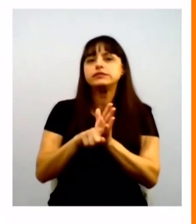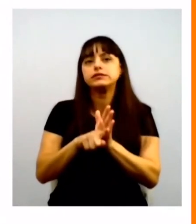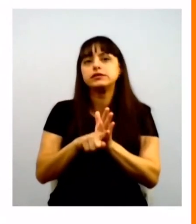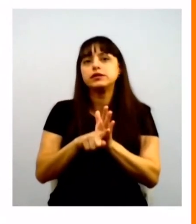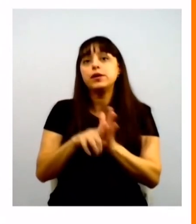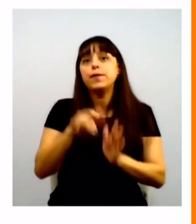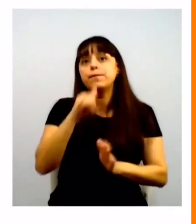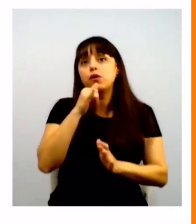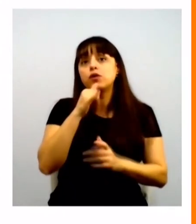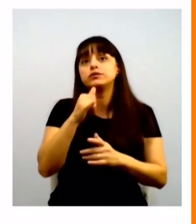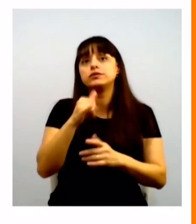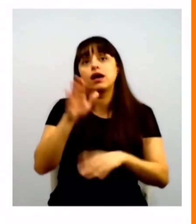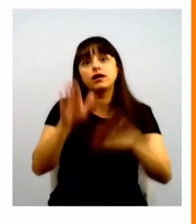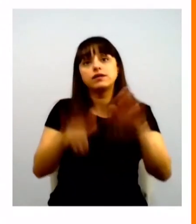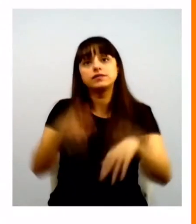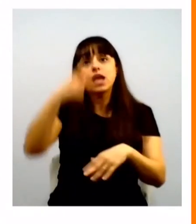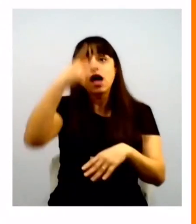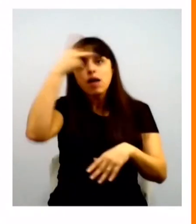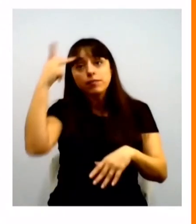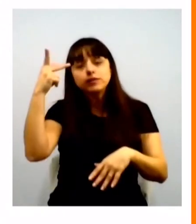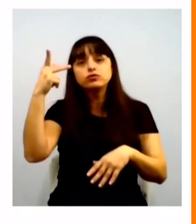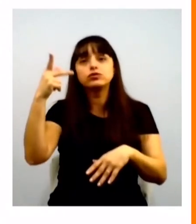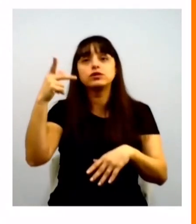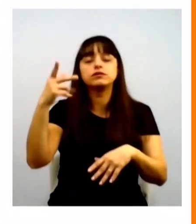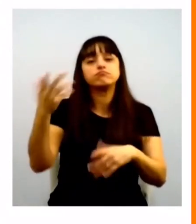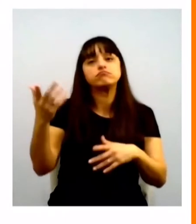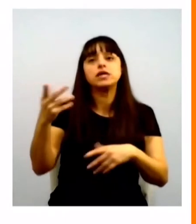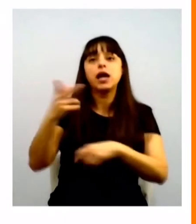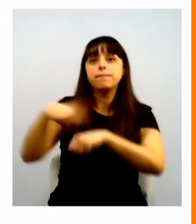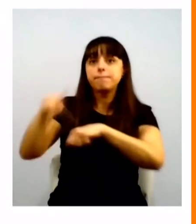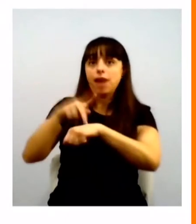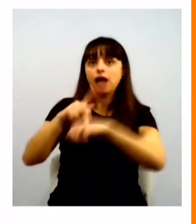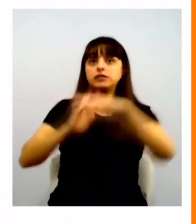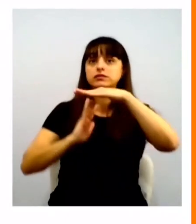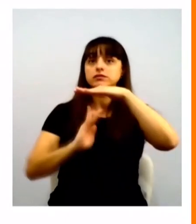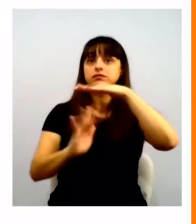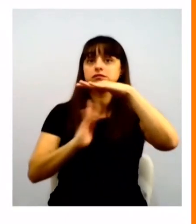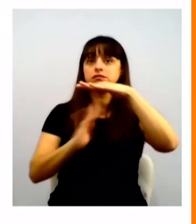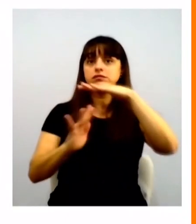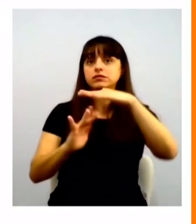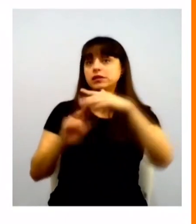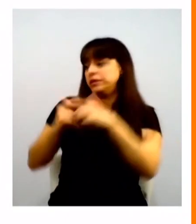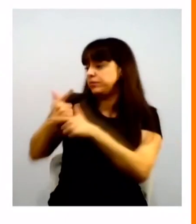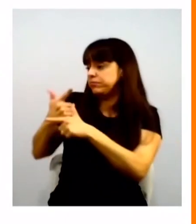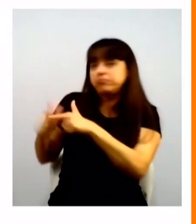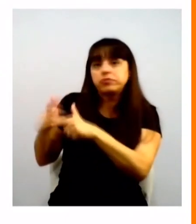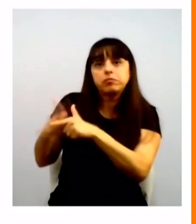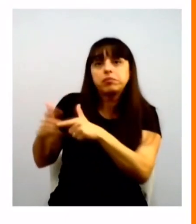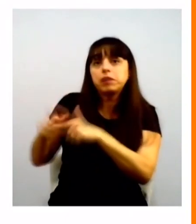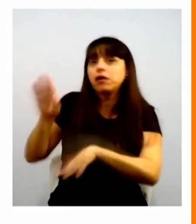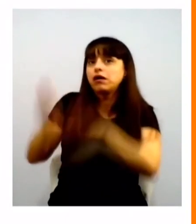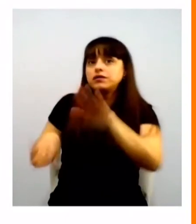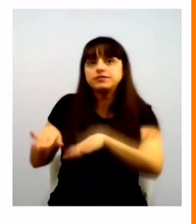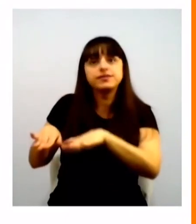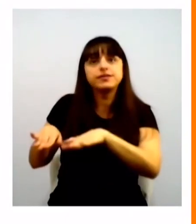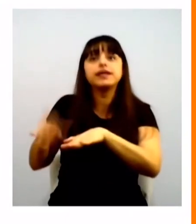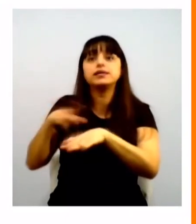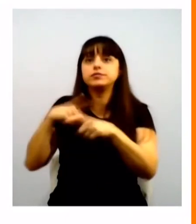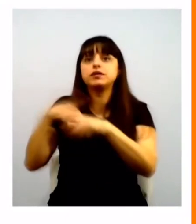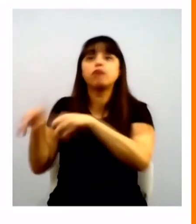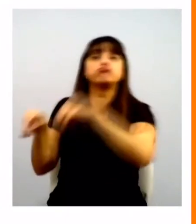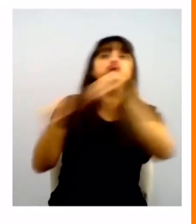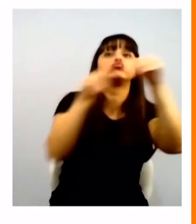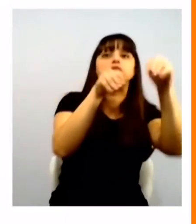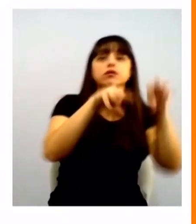pessoas que se têm que mover de seu lugar por diferentes causas, é que quando as pessoas estão em